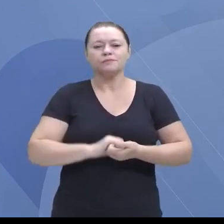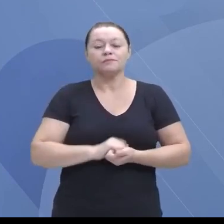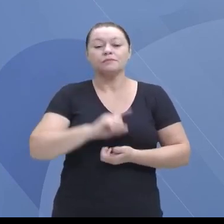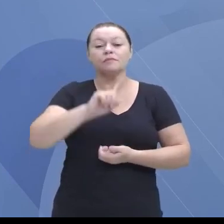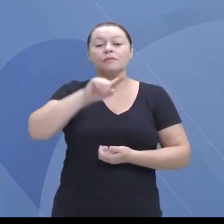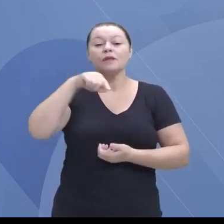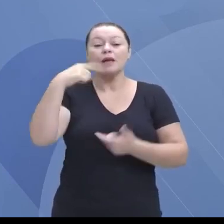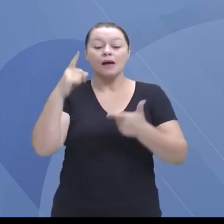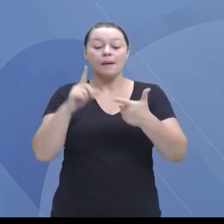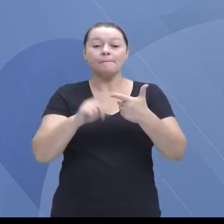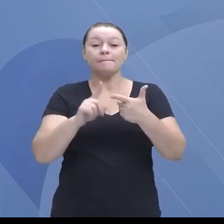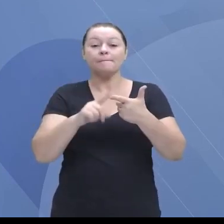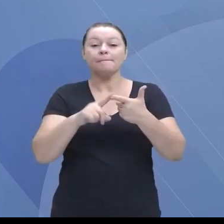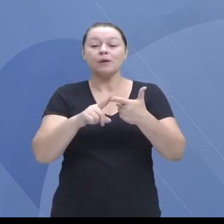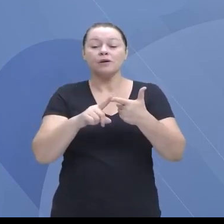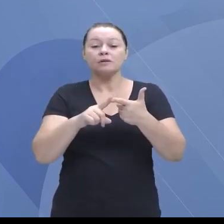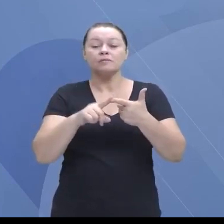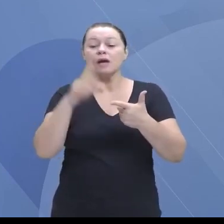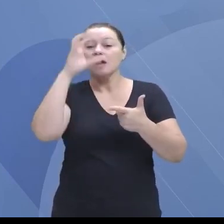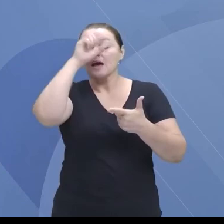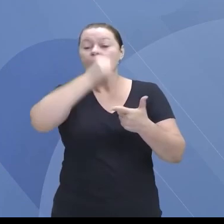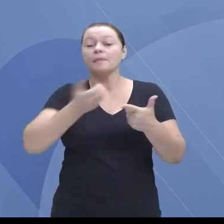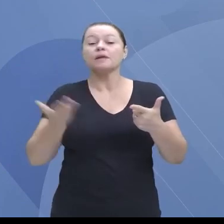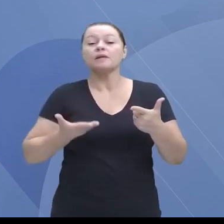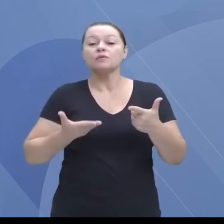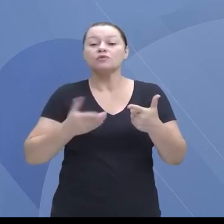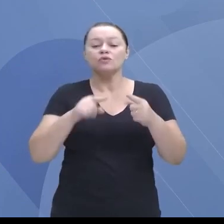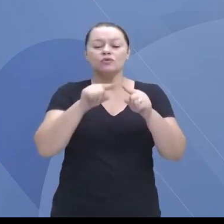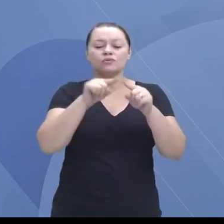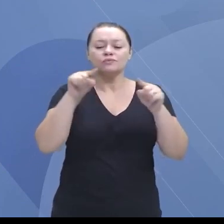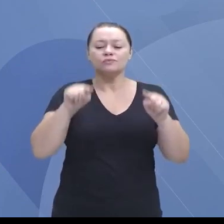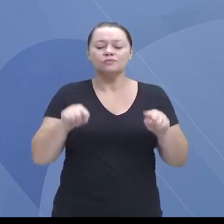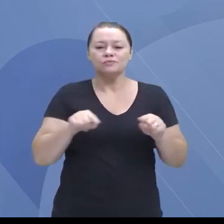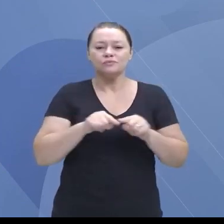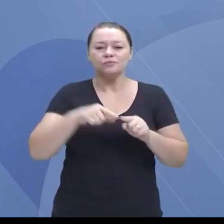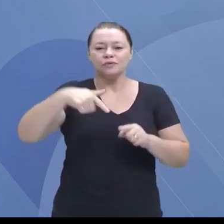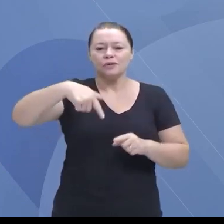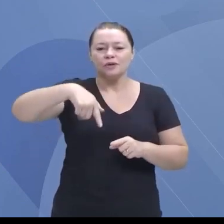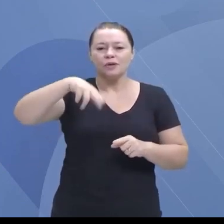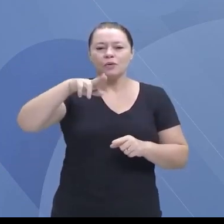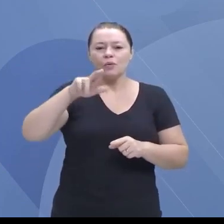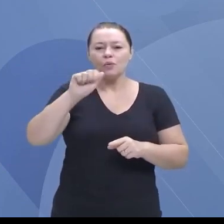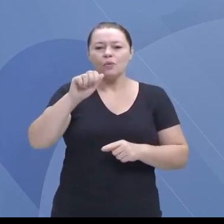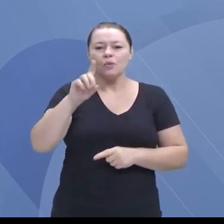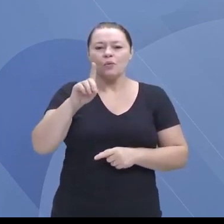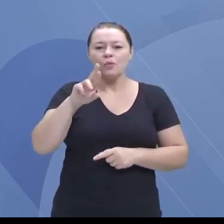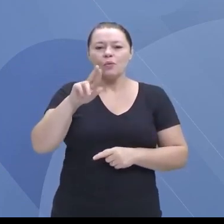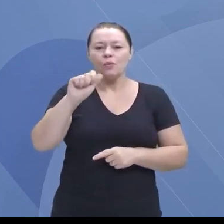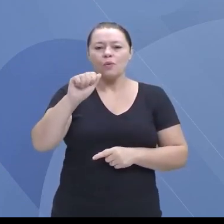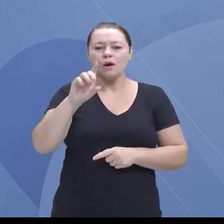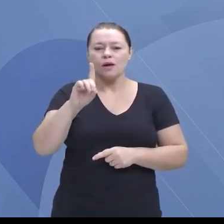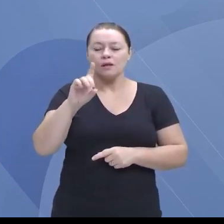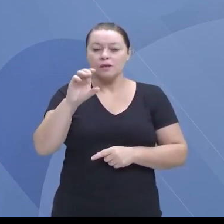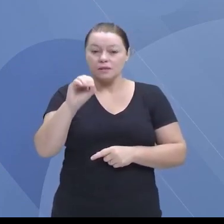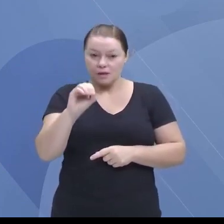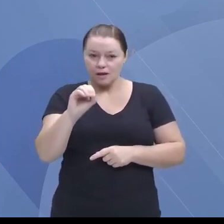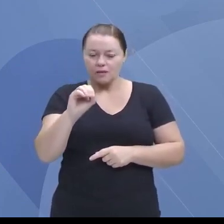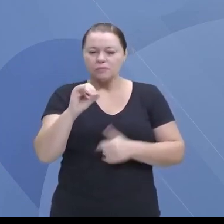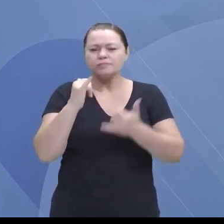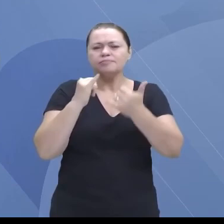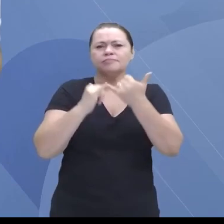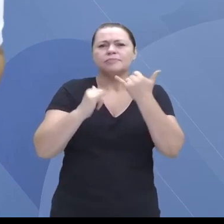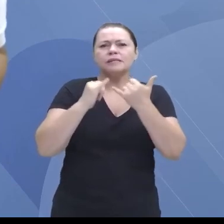próxima figura que aprendemos hoje foi o quadrado. Quadrado, ele é semelhante a